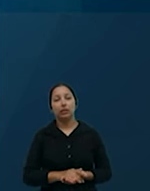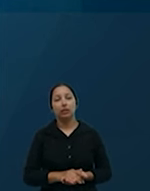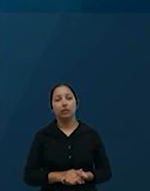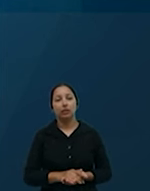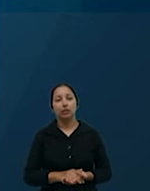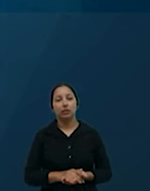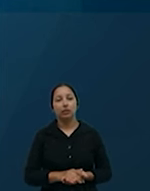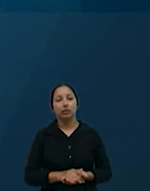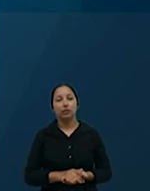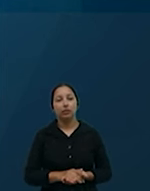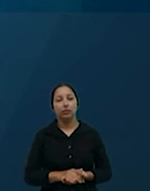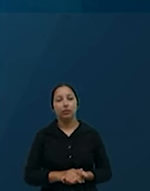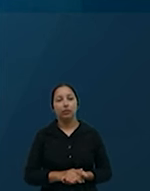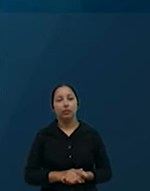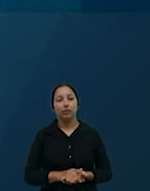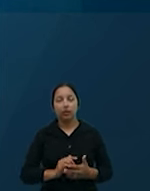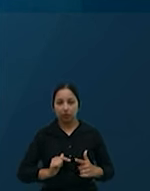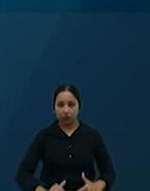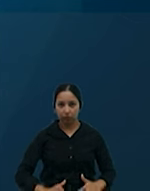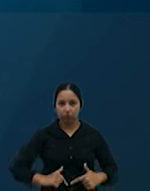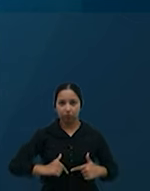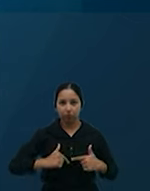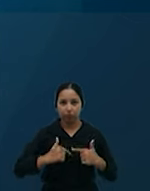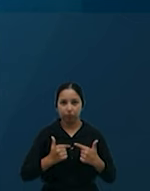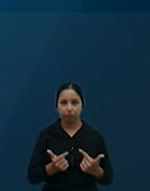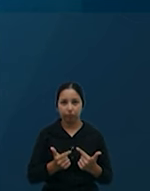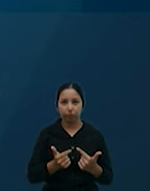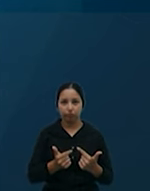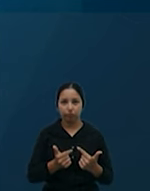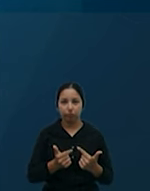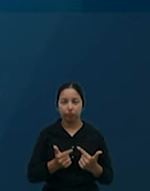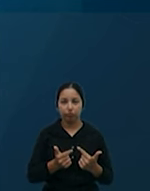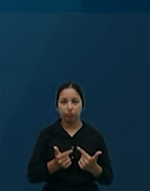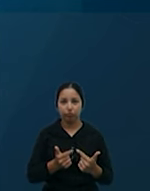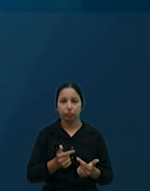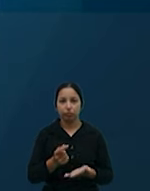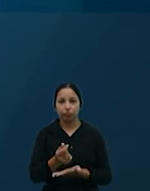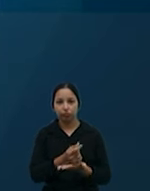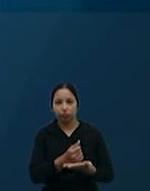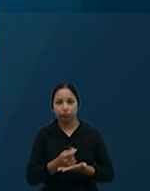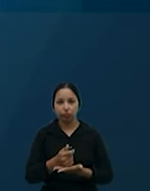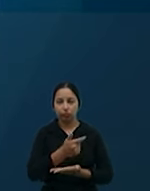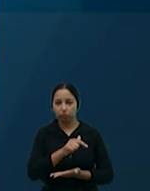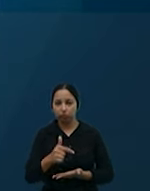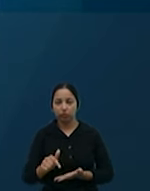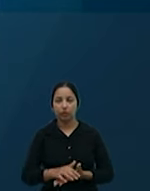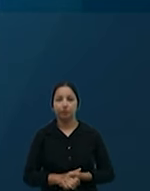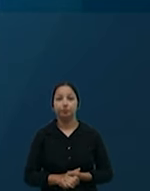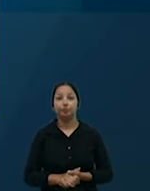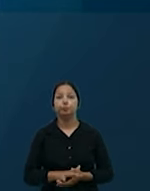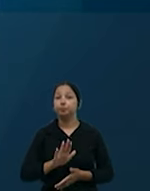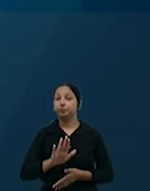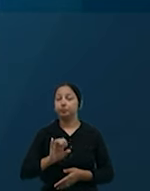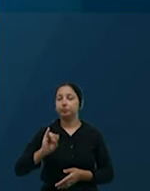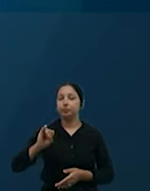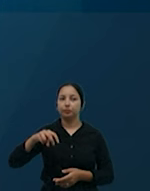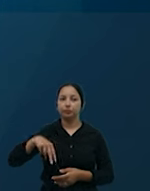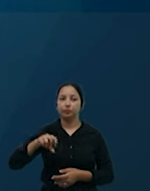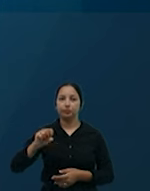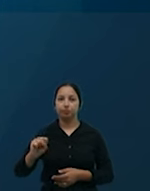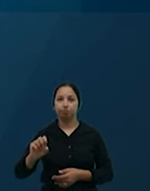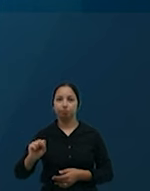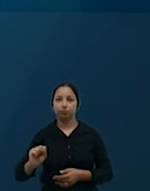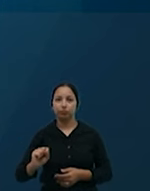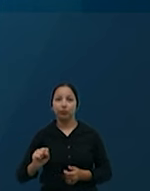avançar para a análise dos efeitos financeiros. A tese principal que o INSS vem defendendo desde a primeira instância